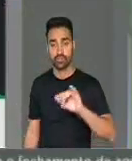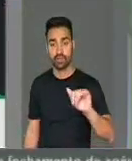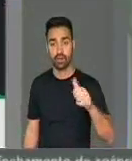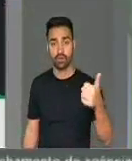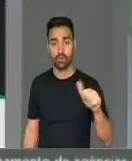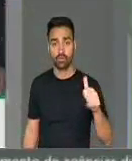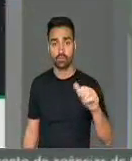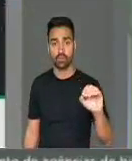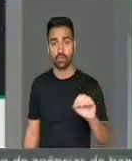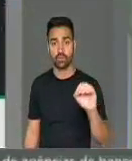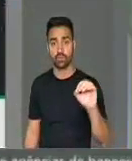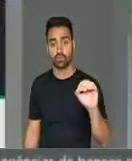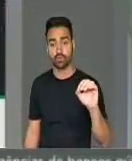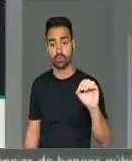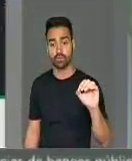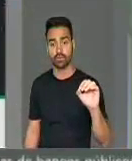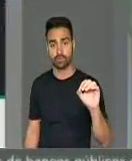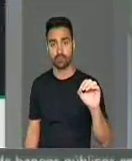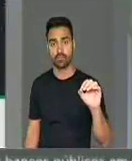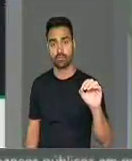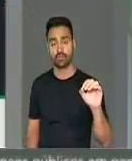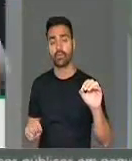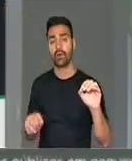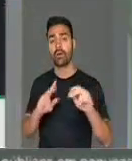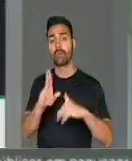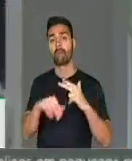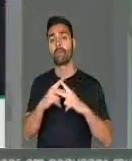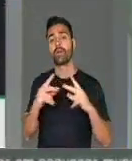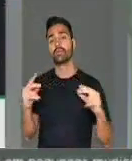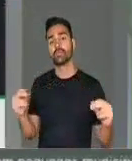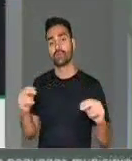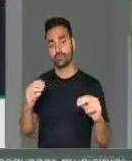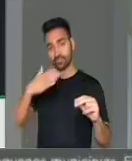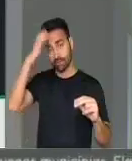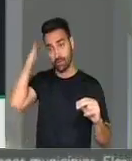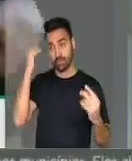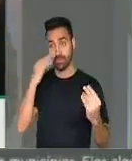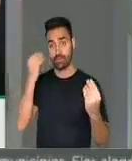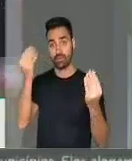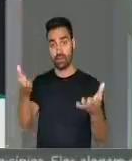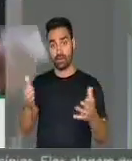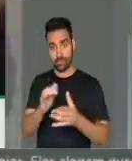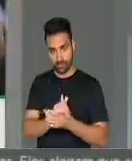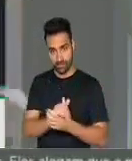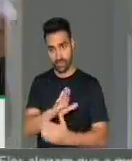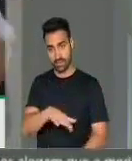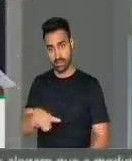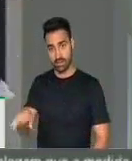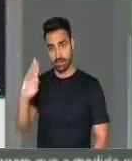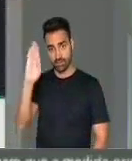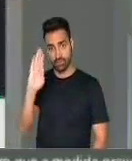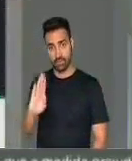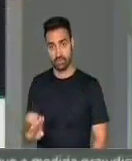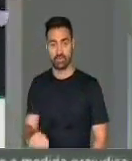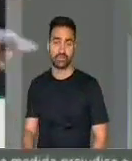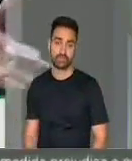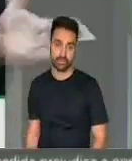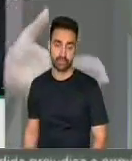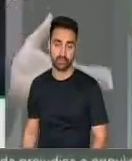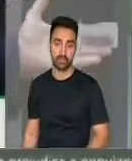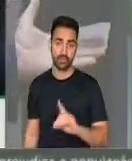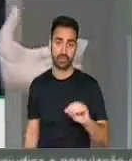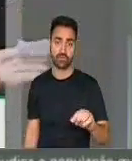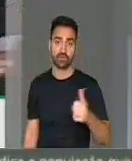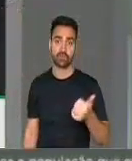de outubro, é o presente que Temer dá para as crianças do Brasil no